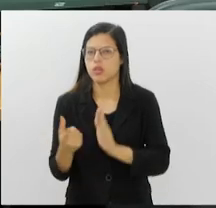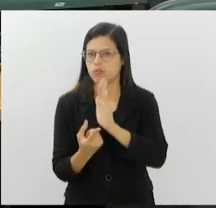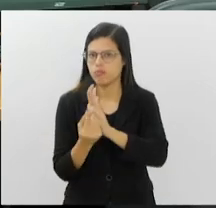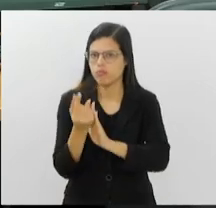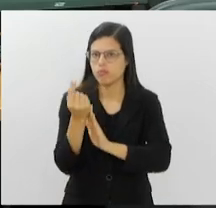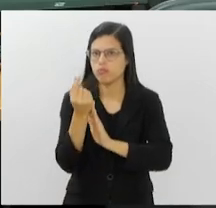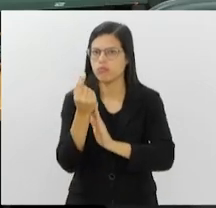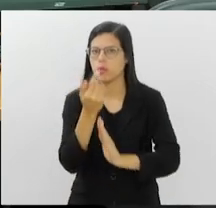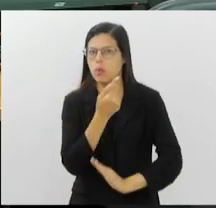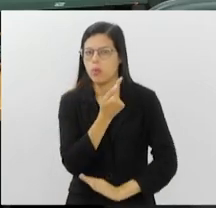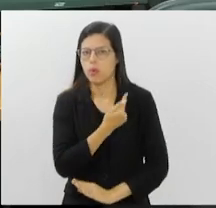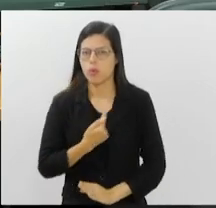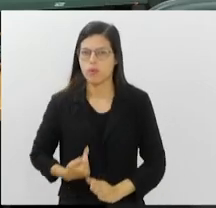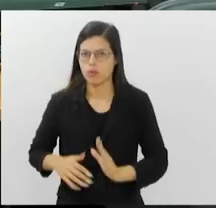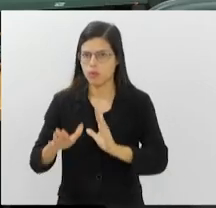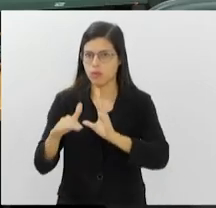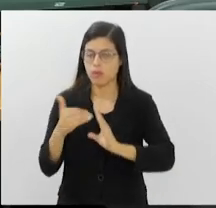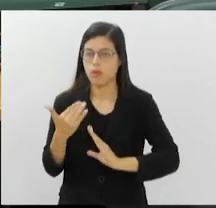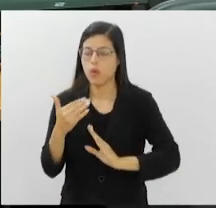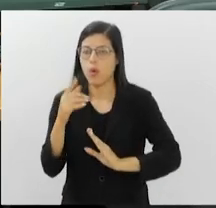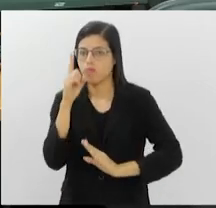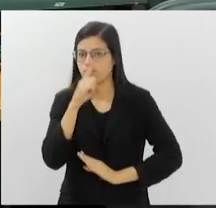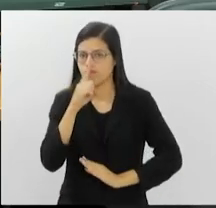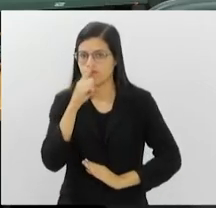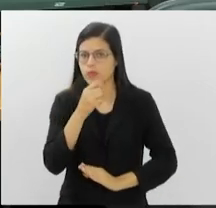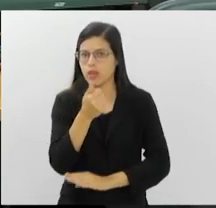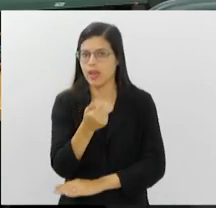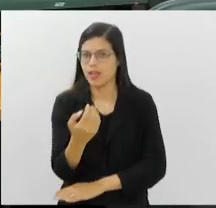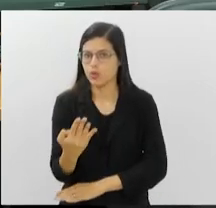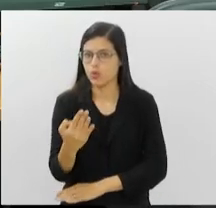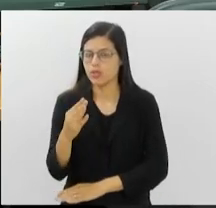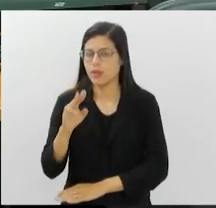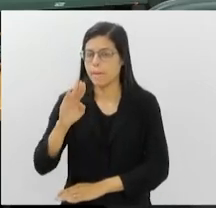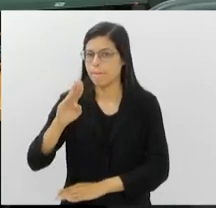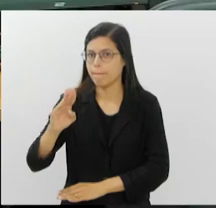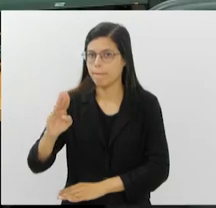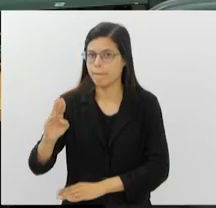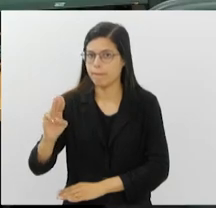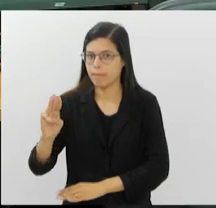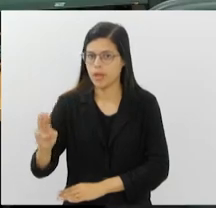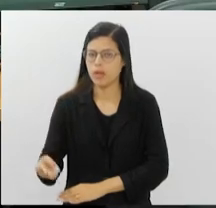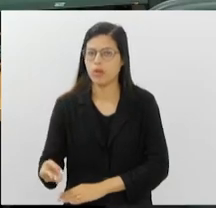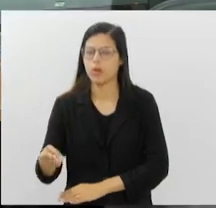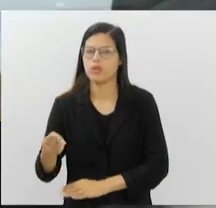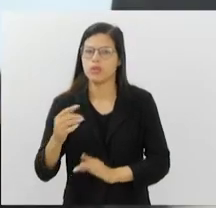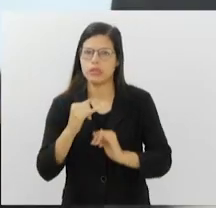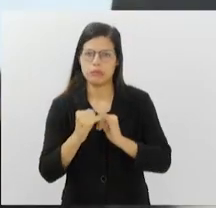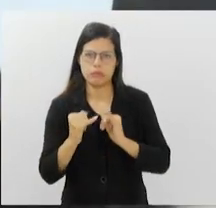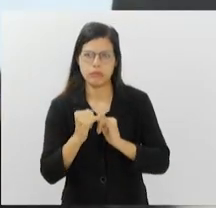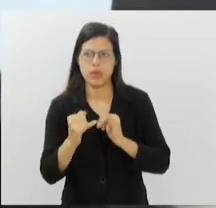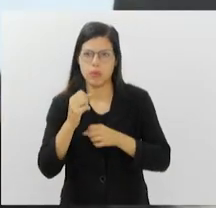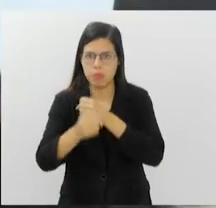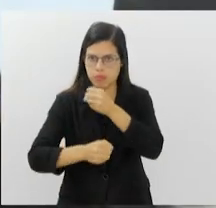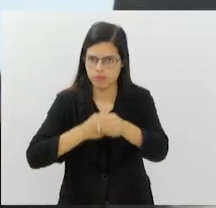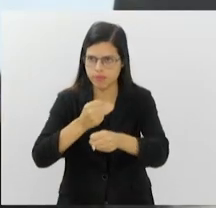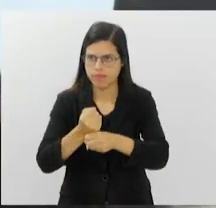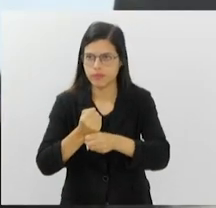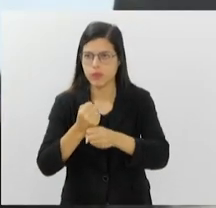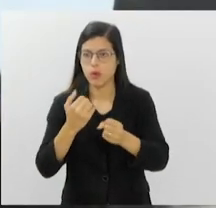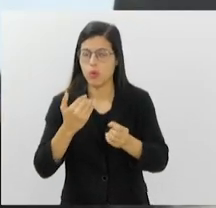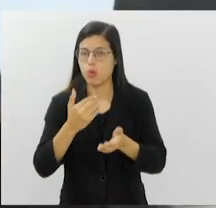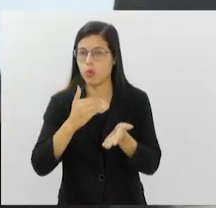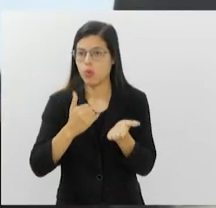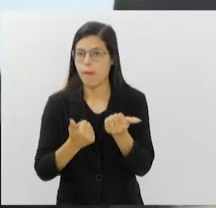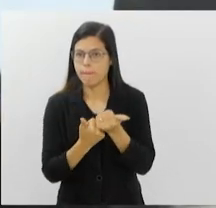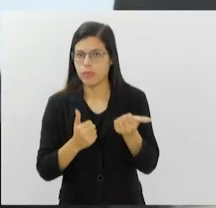governo indica um déficit de mais de 14,5 bilhões de reais para o ano que vem. De acordo com o